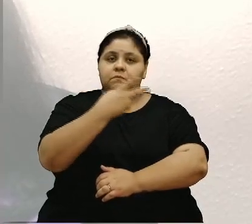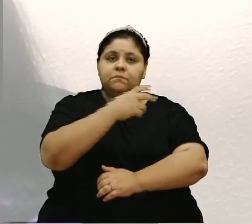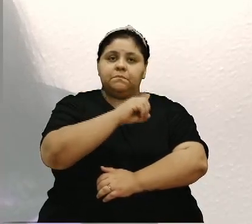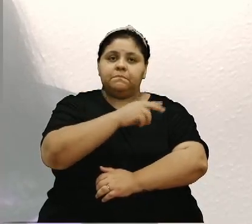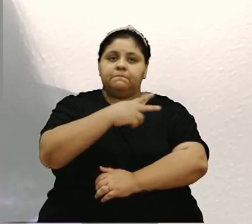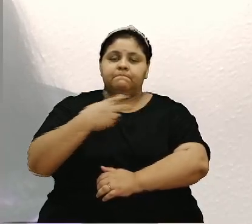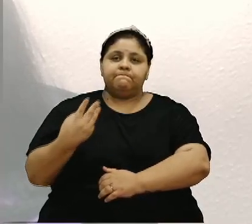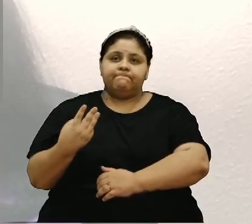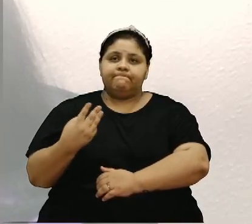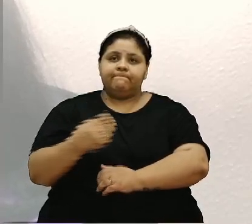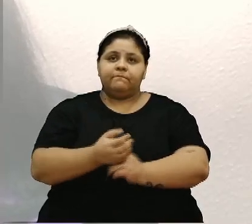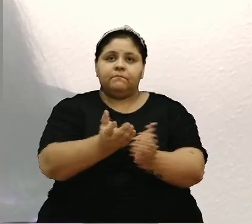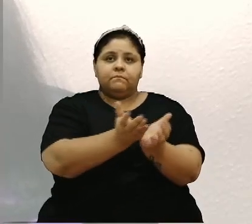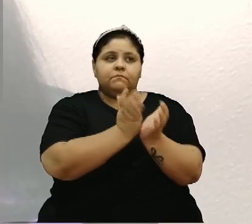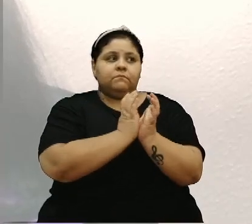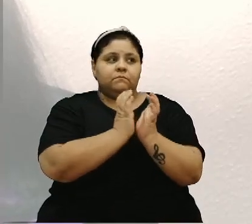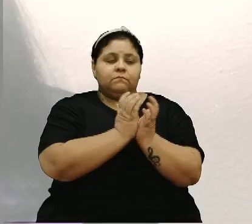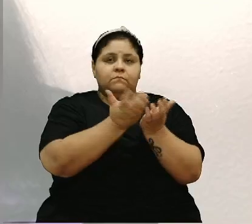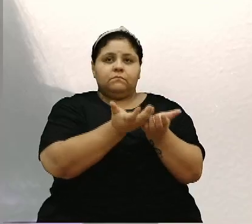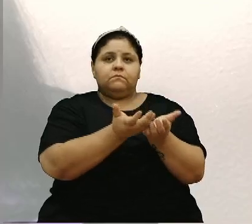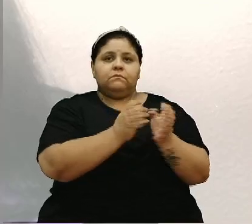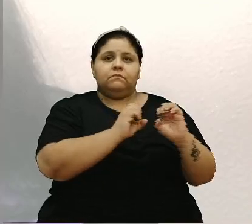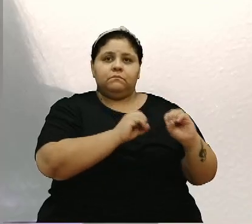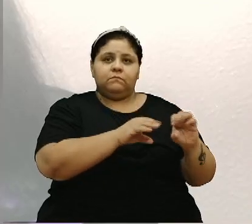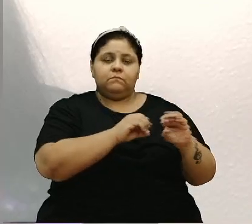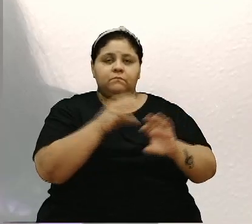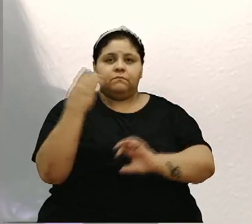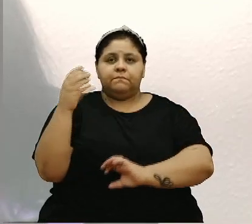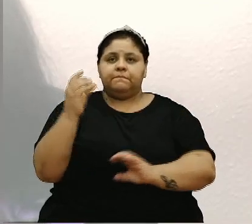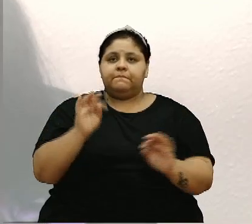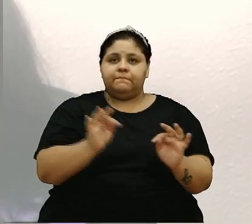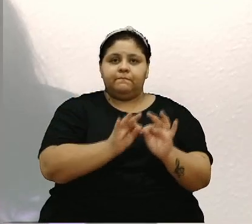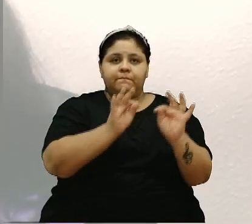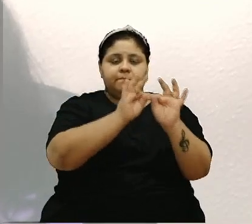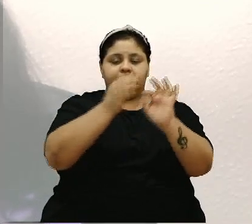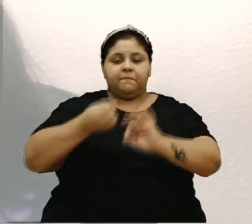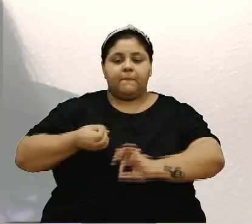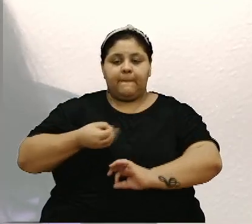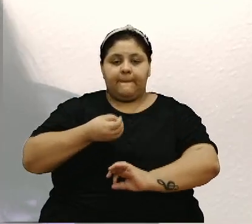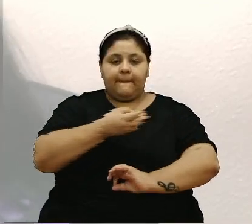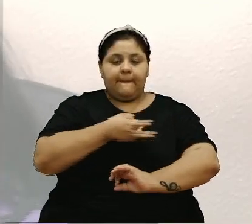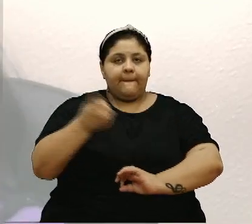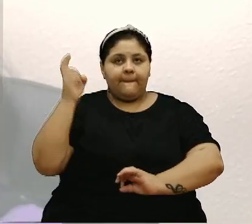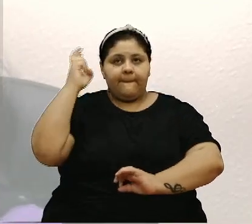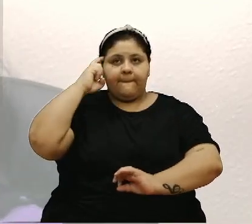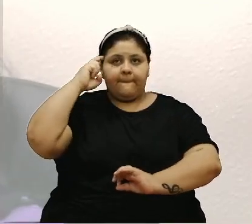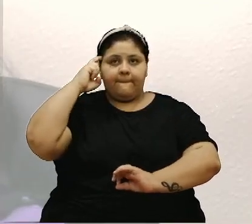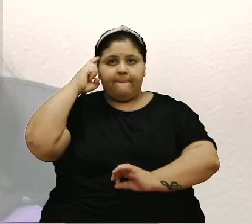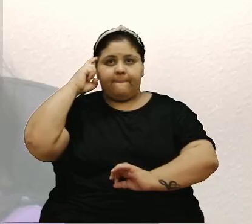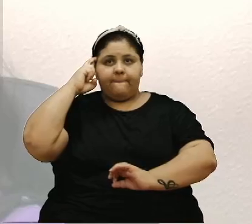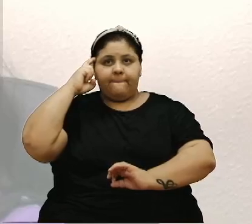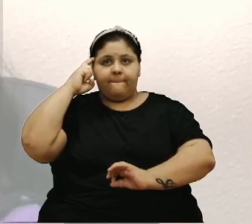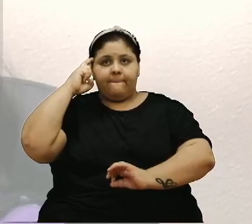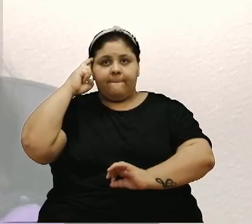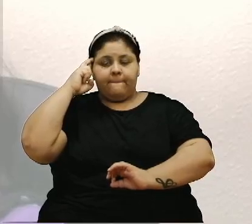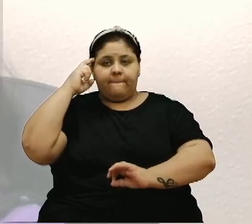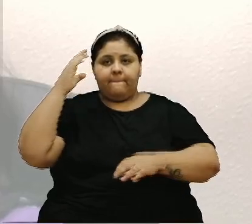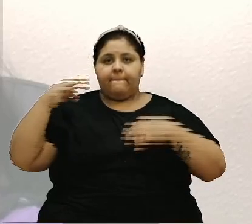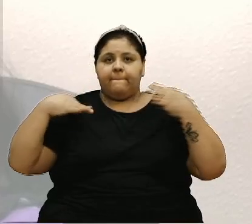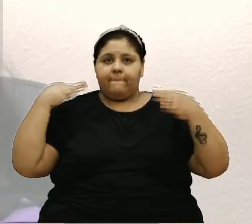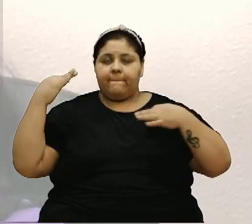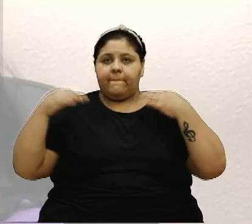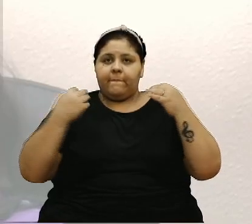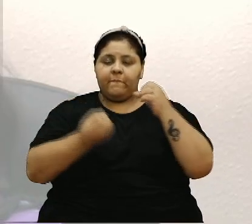103/2024. Recebe esta Comissão de Educação, Ciência, Tecnologia, Inovação, Cultura, Desporto e Lazer para análise e emissão